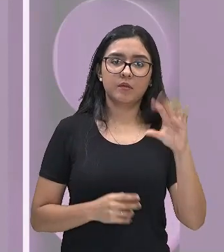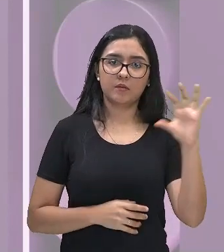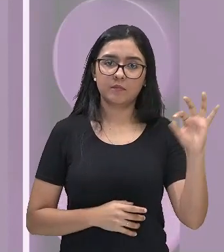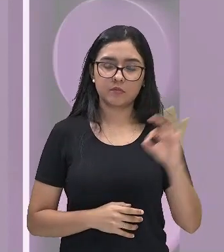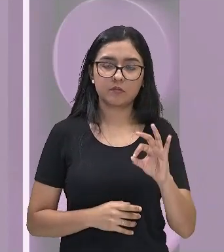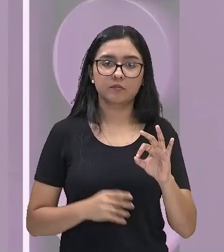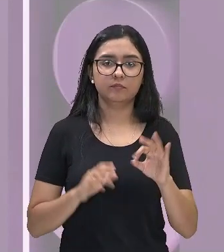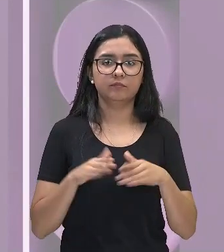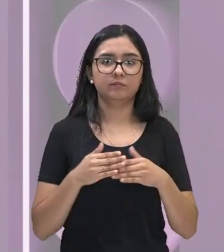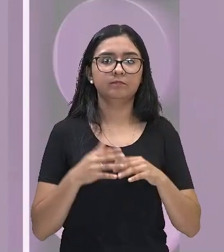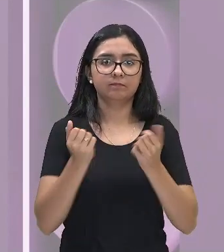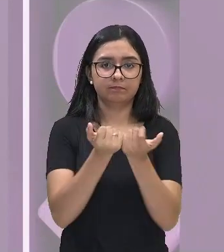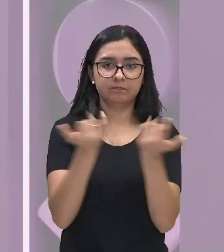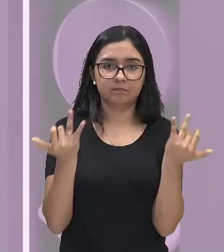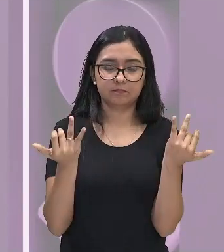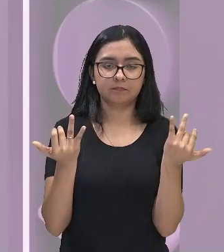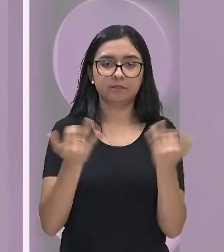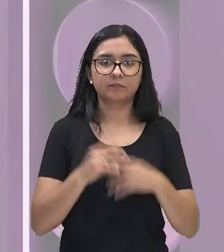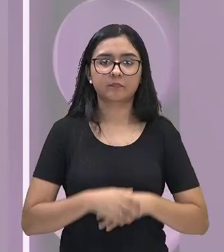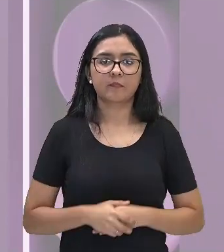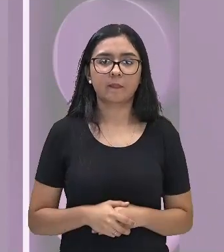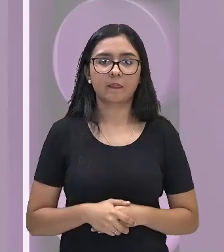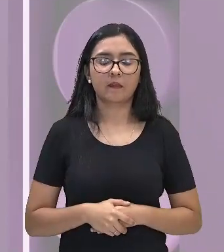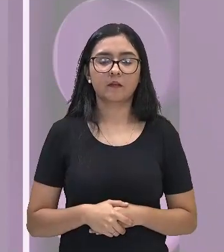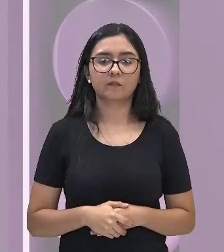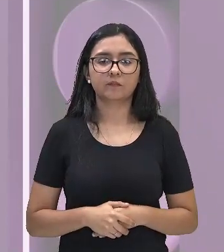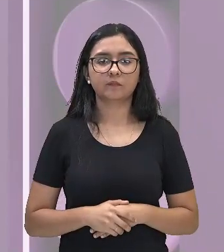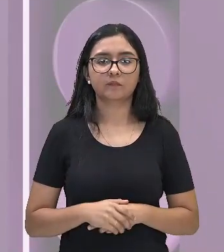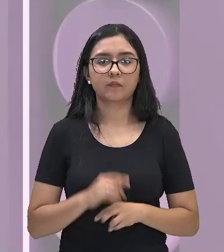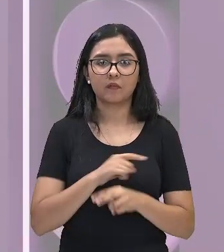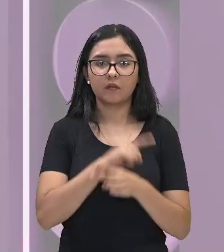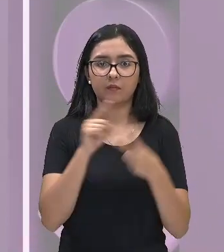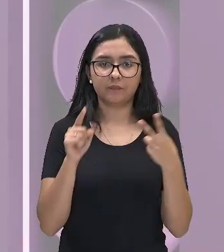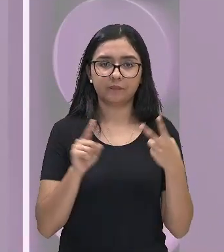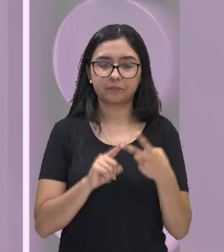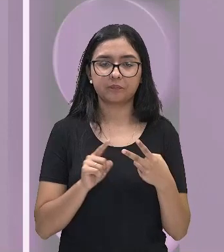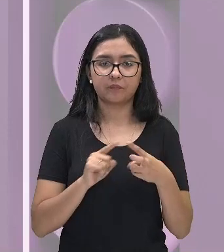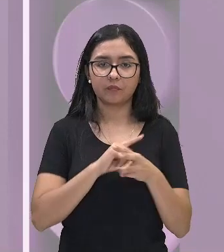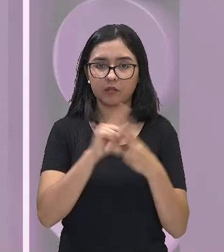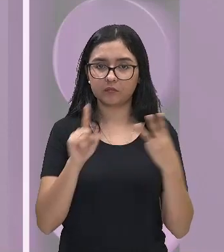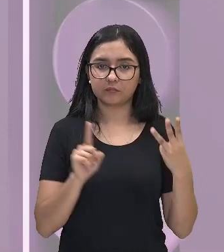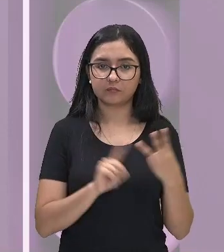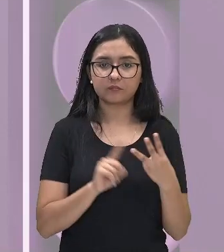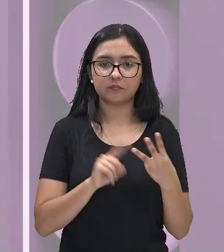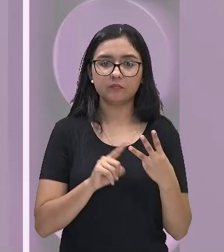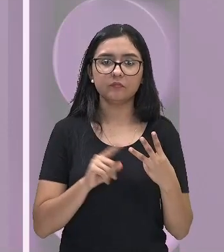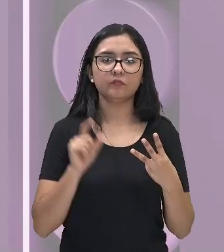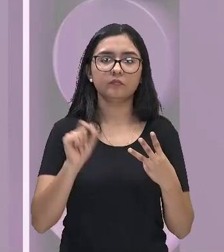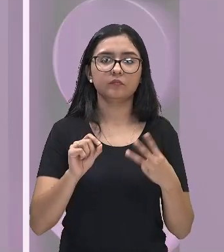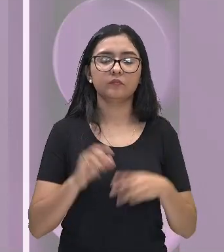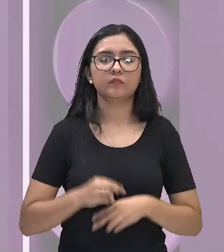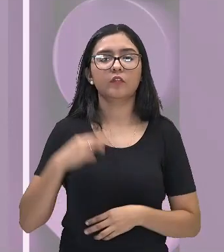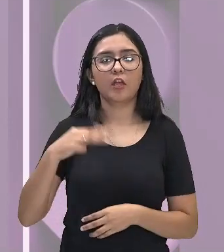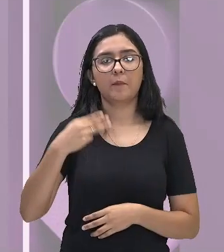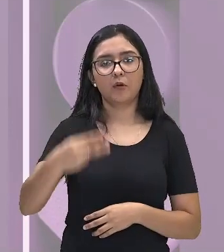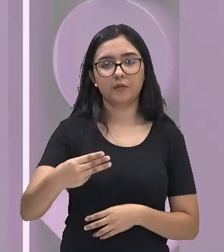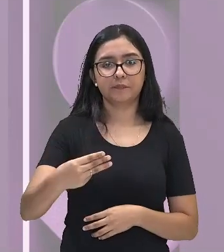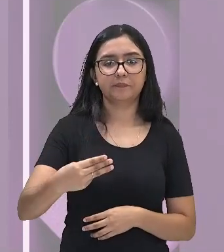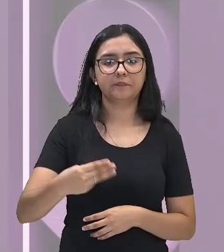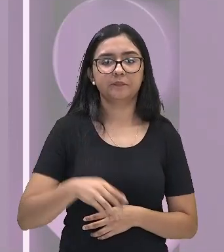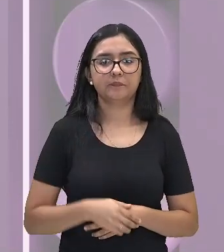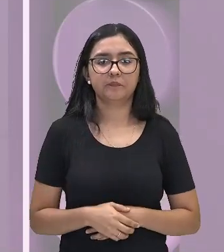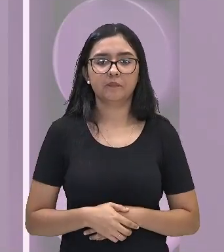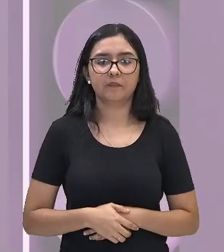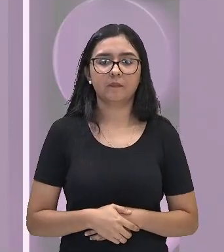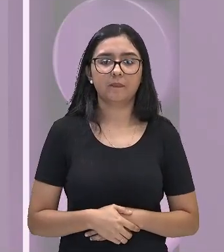outro correto muito bem o segundo a terceira perdão é a nossa moda qual é a moda é